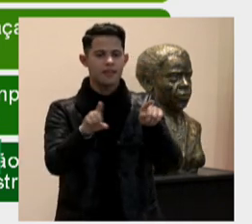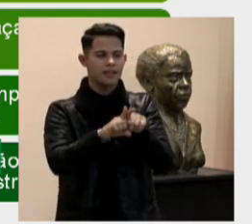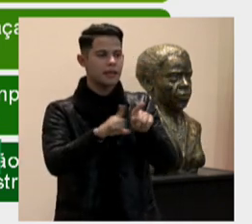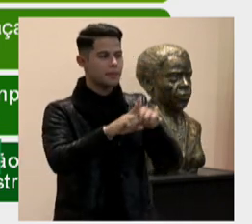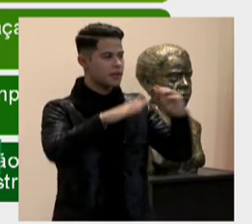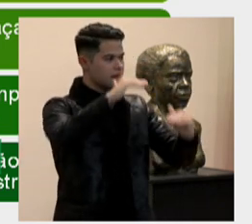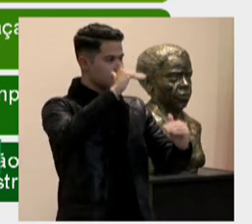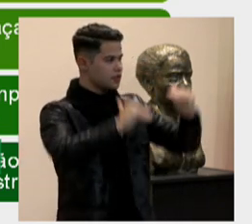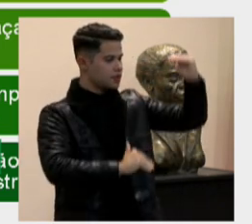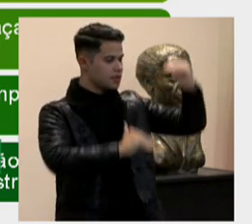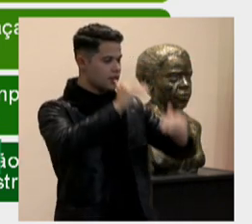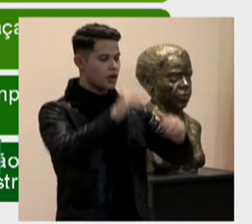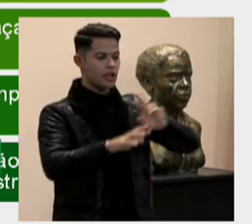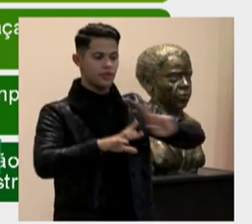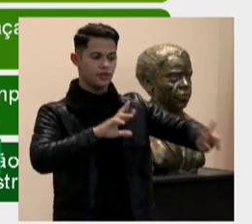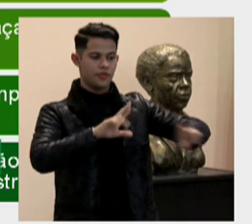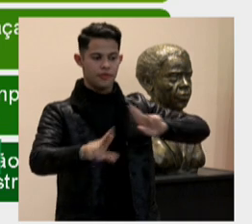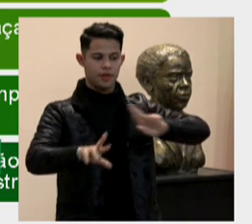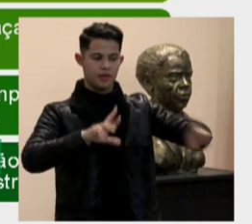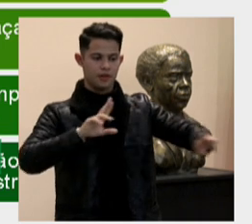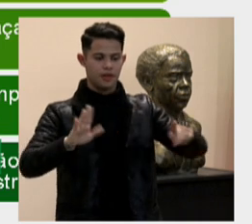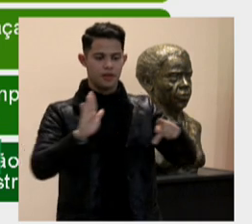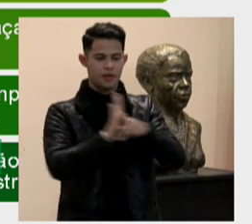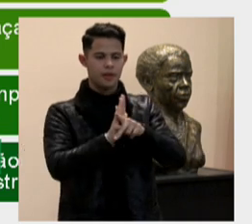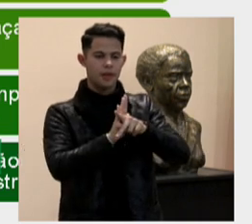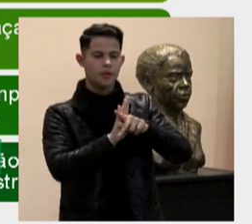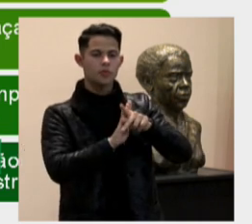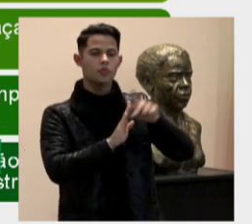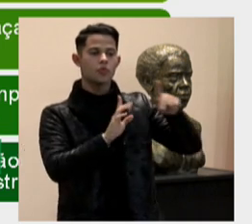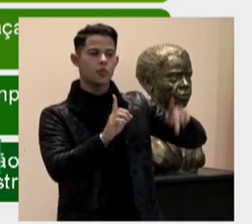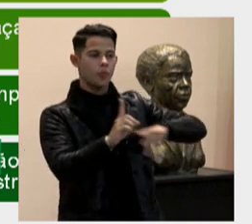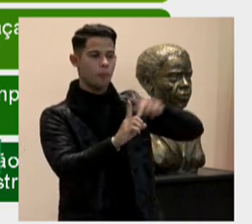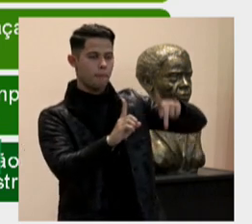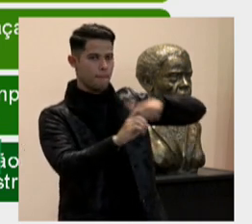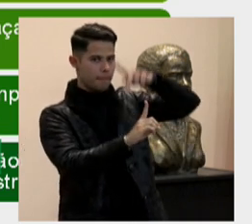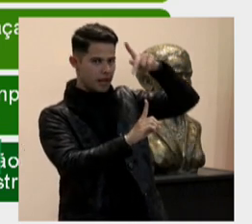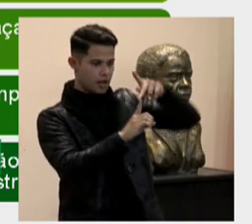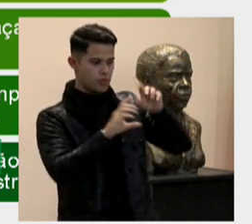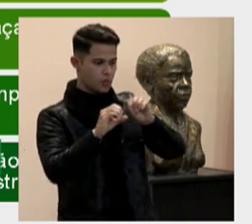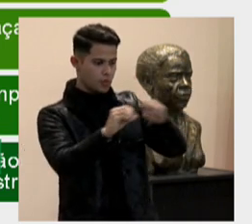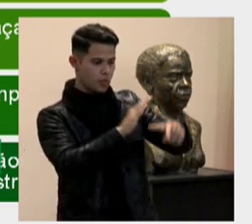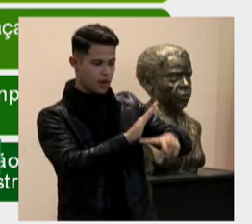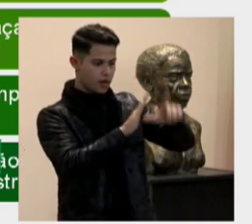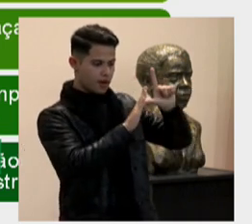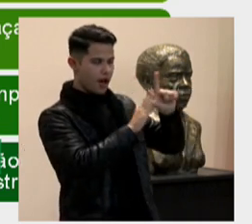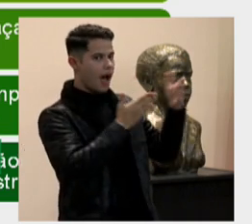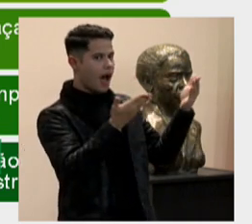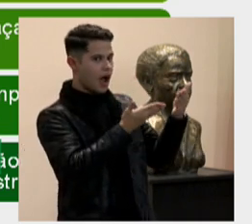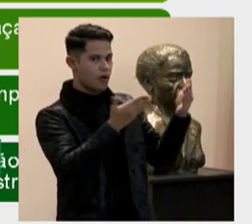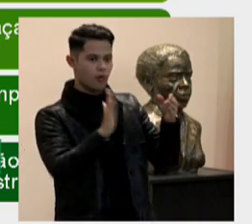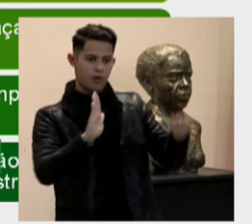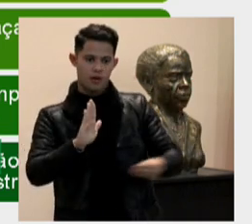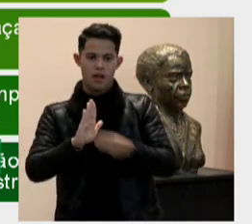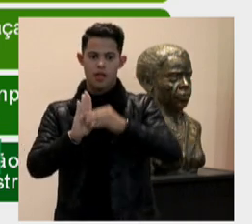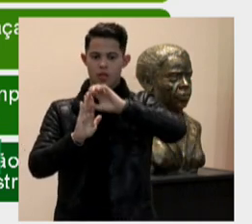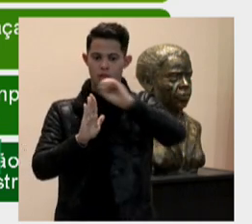desigualdade, diferentemente do PNE anterior, a desigualdade aparece como uma